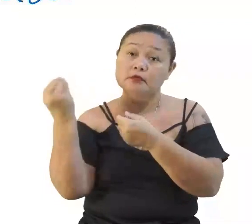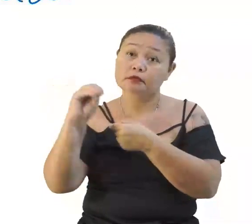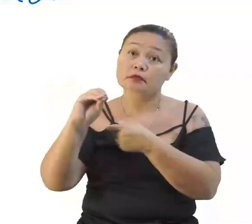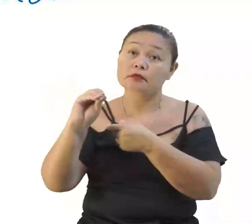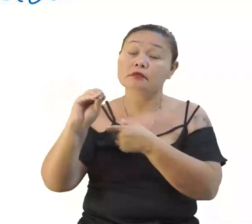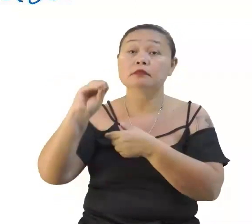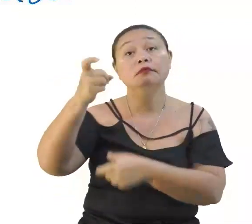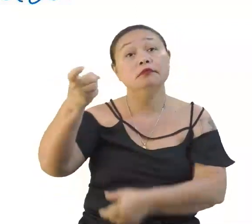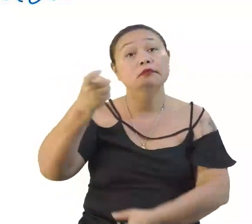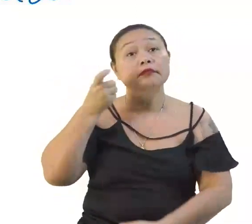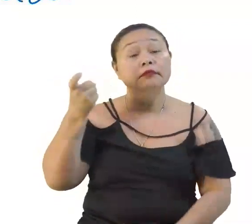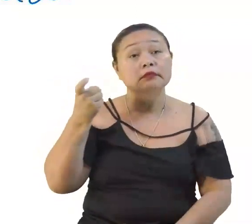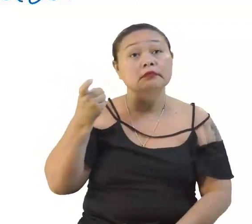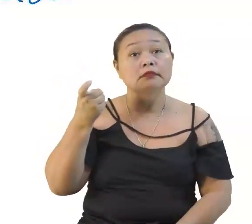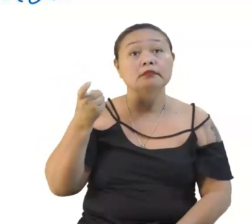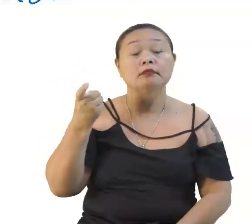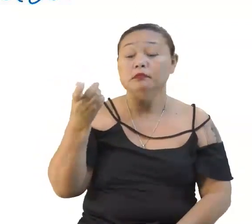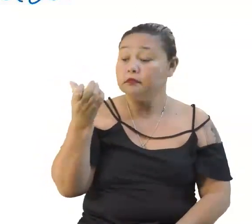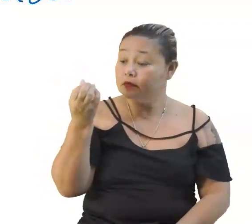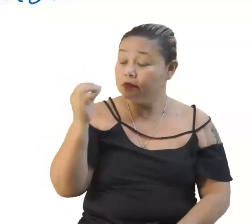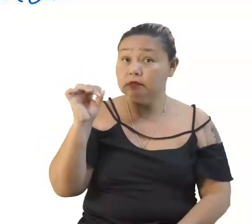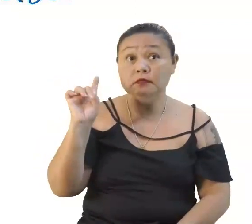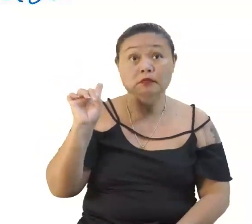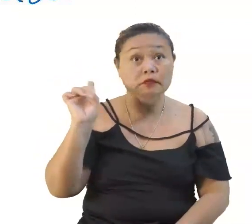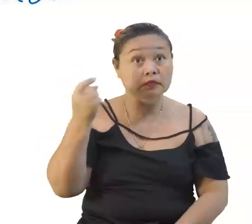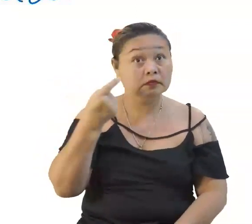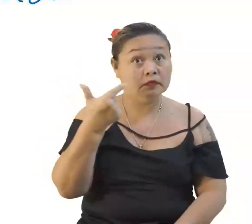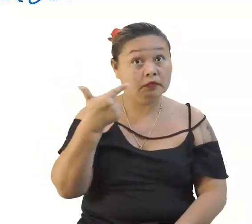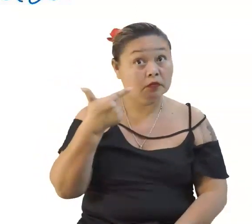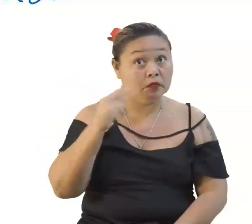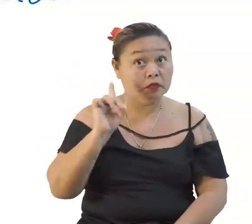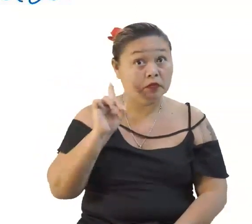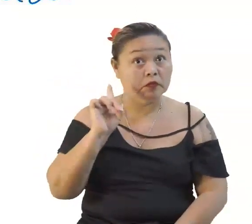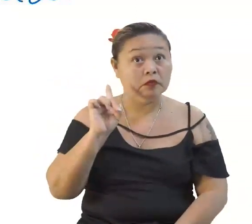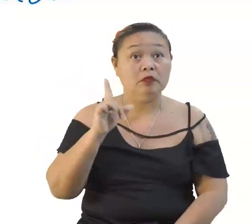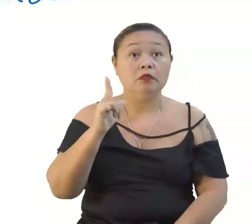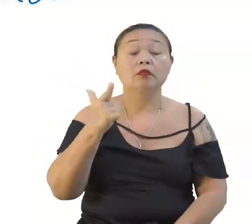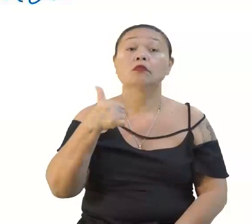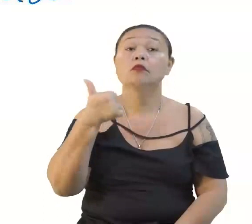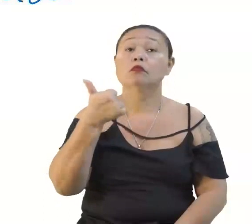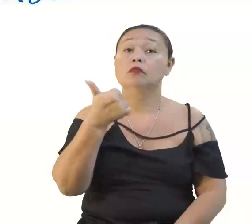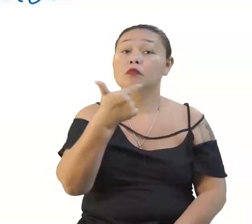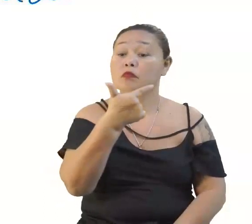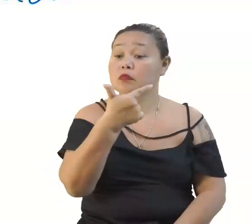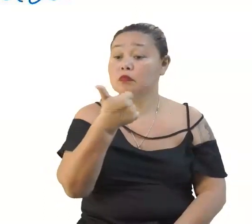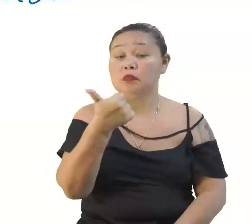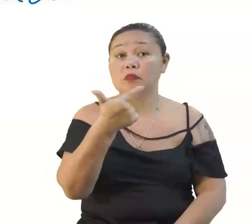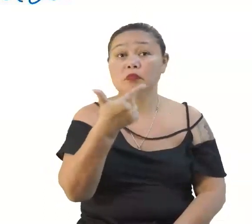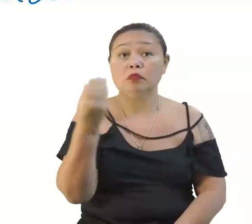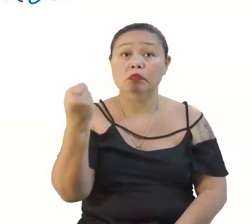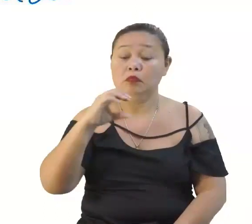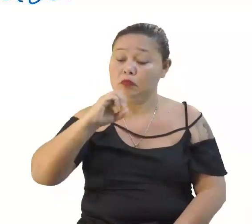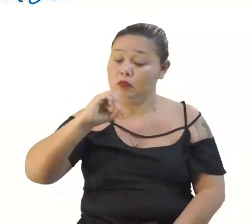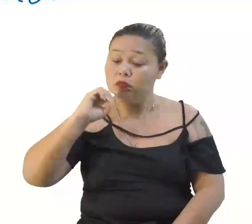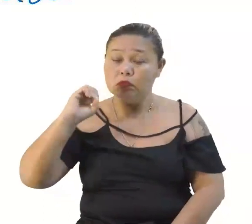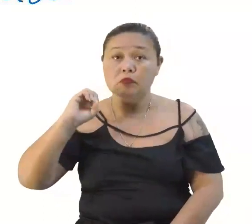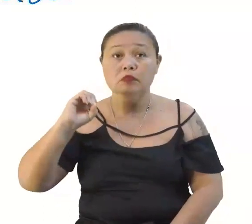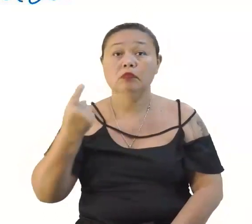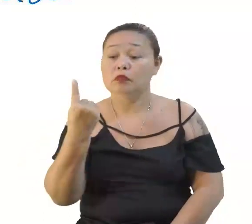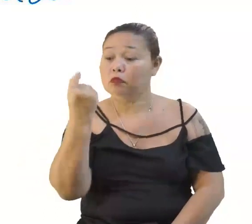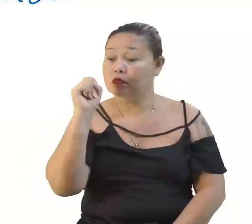lugar de X o 60 e não o 2, tá? 2 vezes 6? 12. Acrescenta 2 zeros,